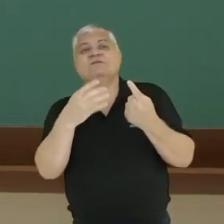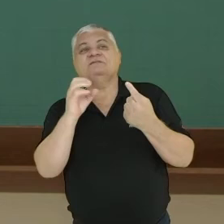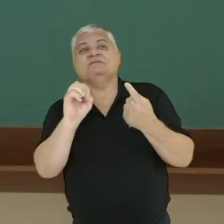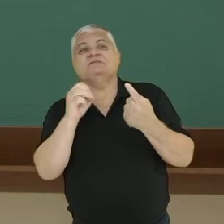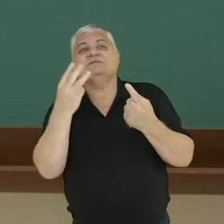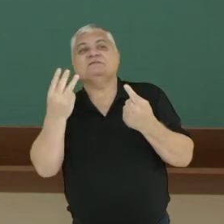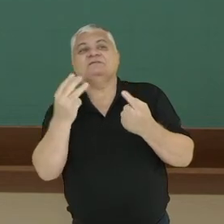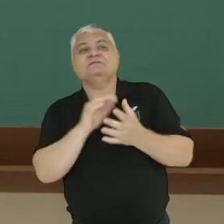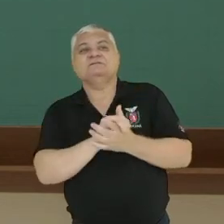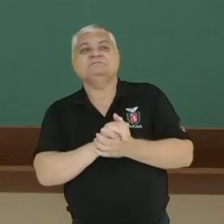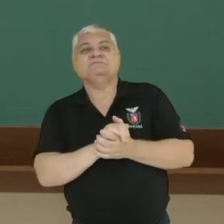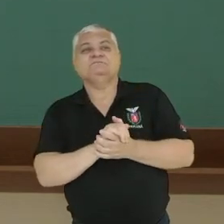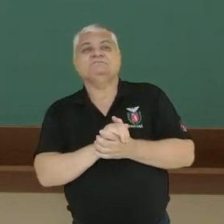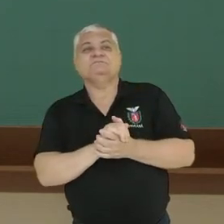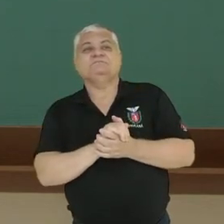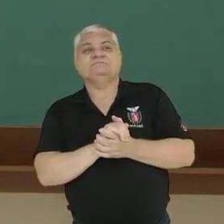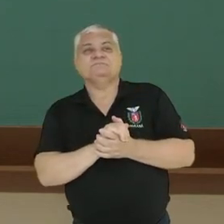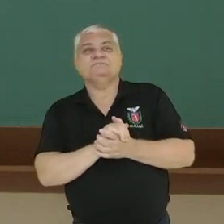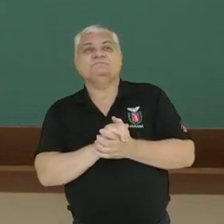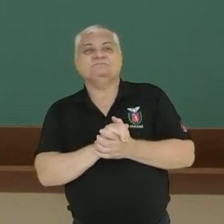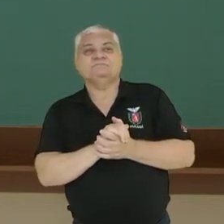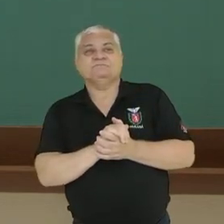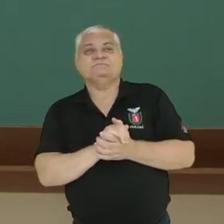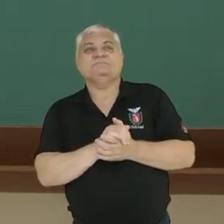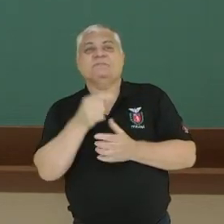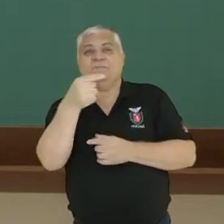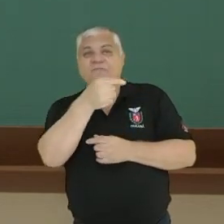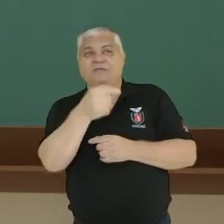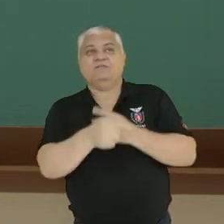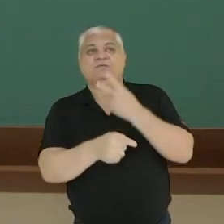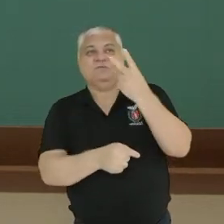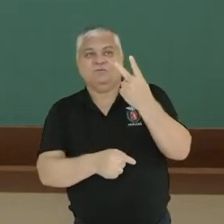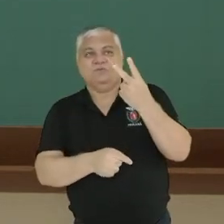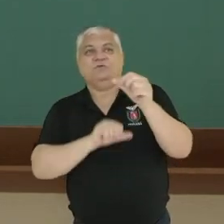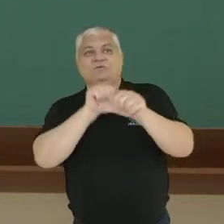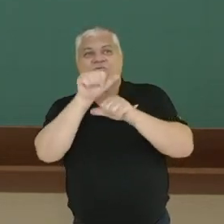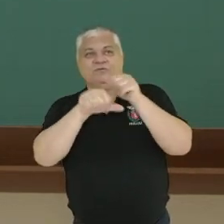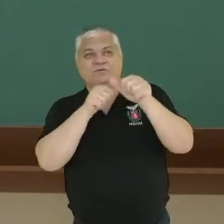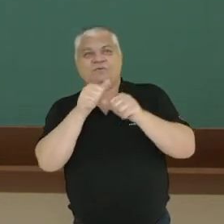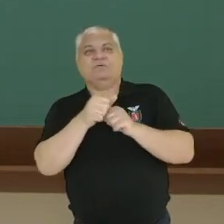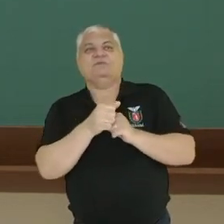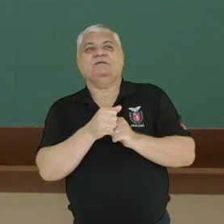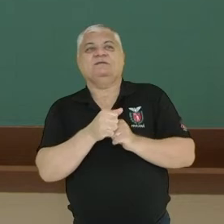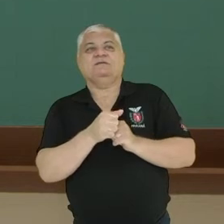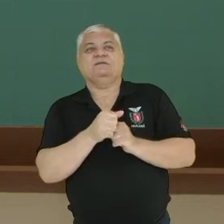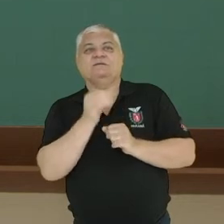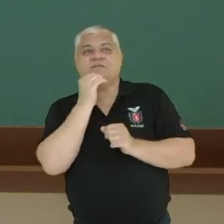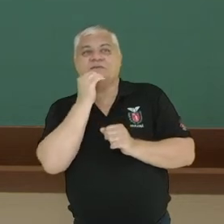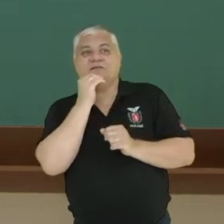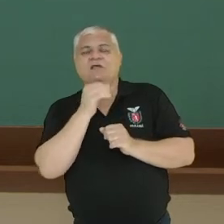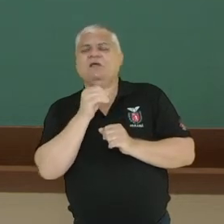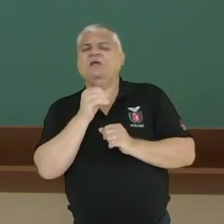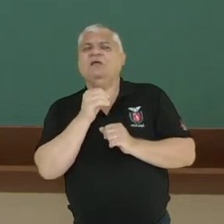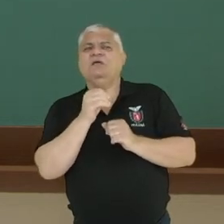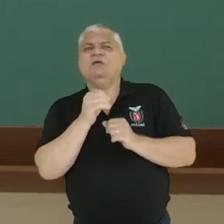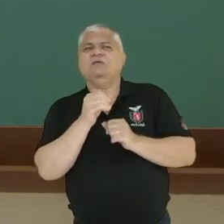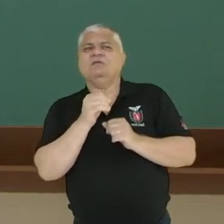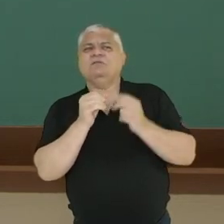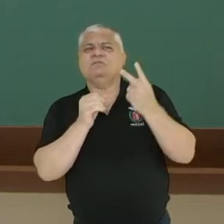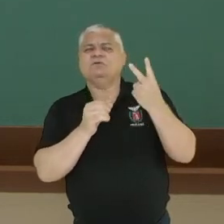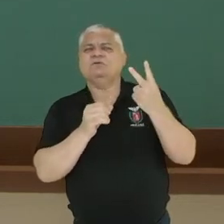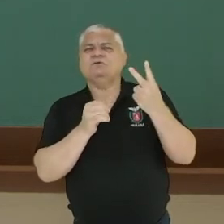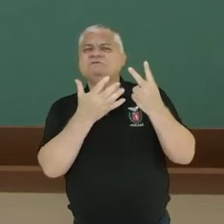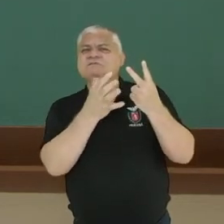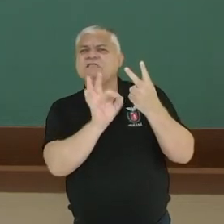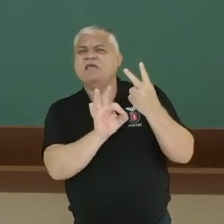que, perdão pessoal, menos 2 que multiplica o log de 2 na base 10. O log de 2 na base 10 foi dado